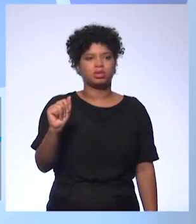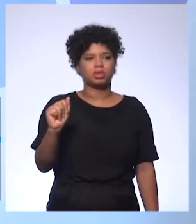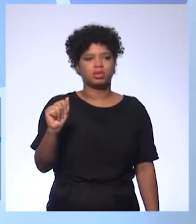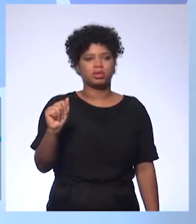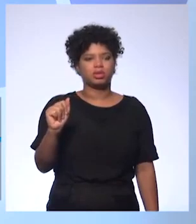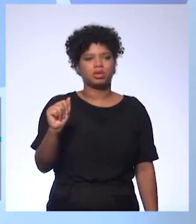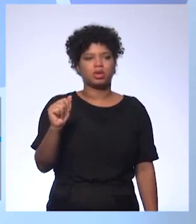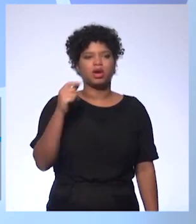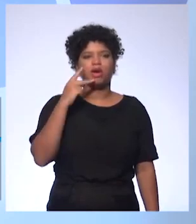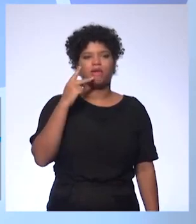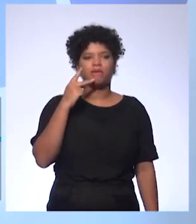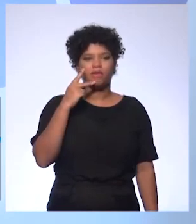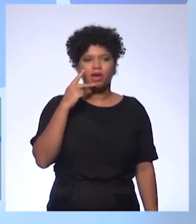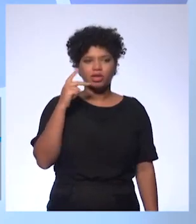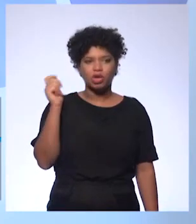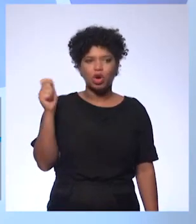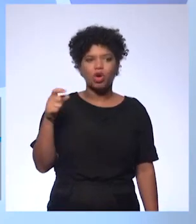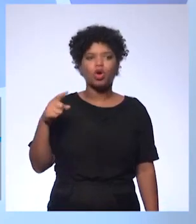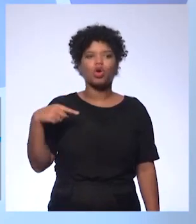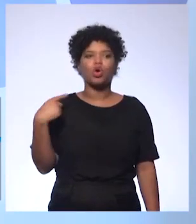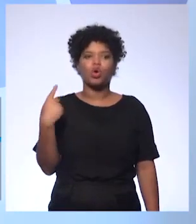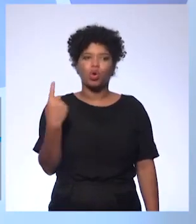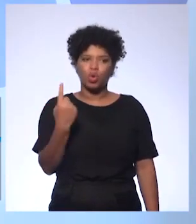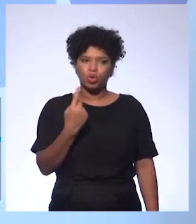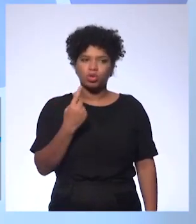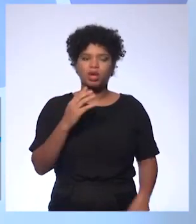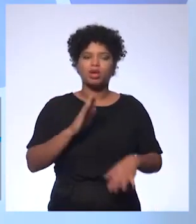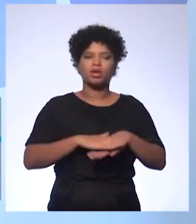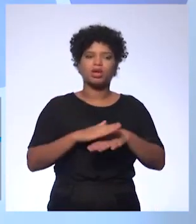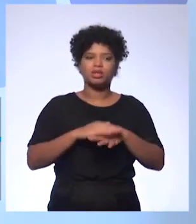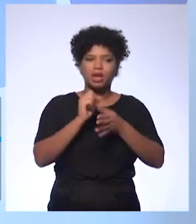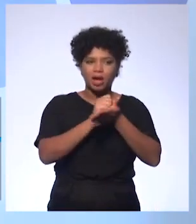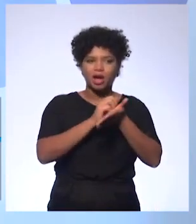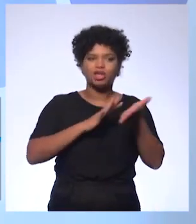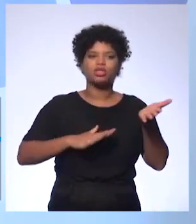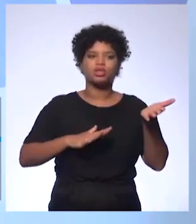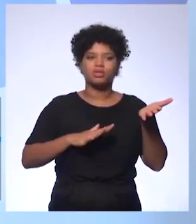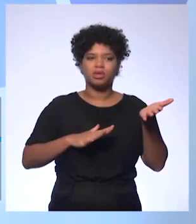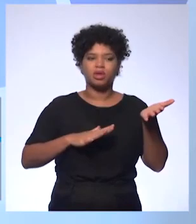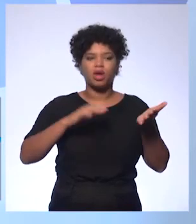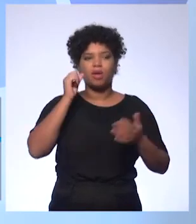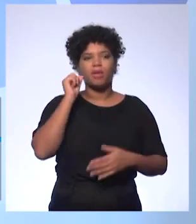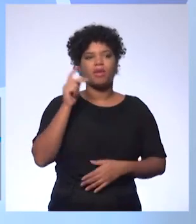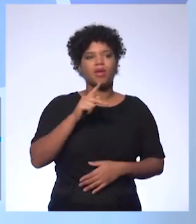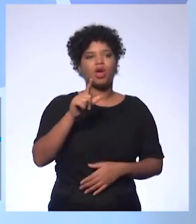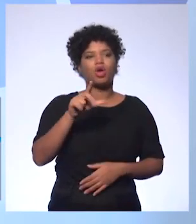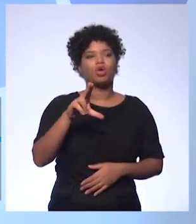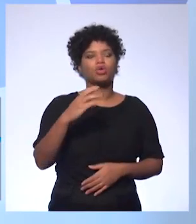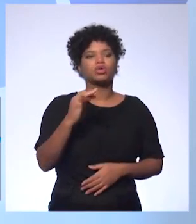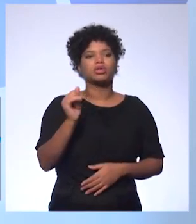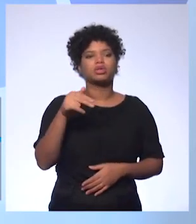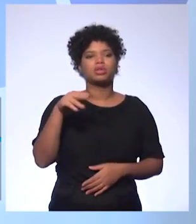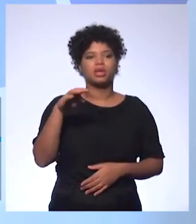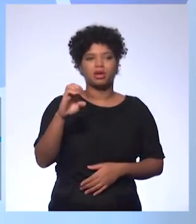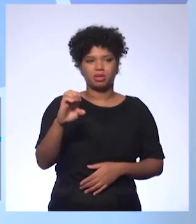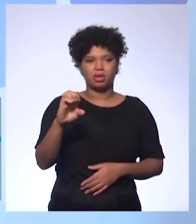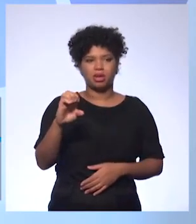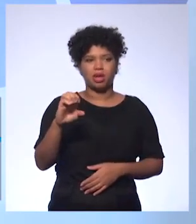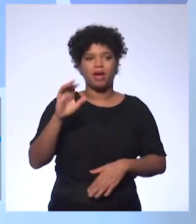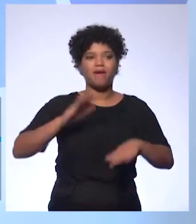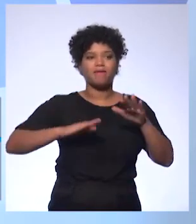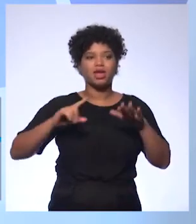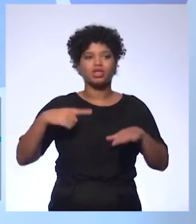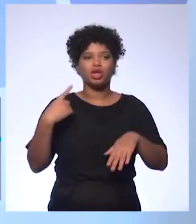falou que por enquanto os alunos dela ainda estão, né, fazendo as atividades. A professora Luciane, muitas vezes é